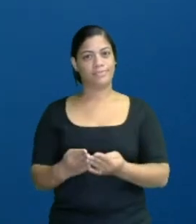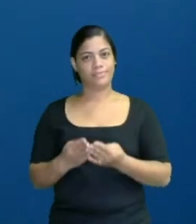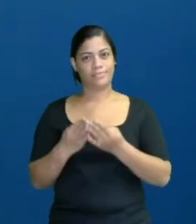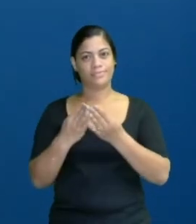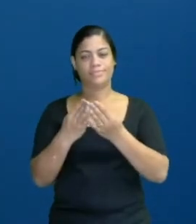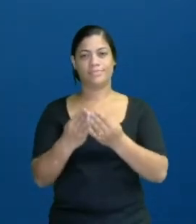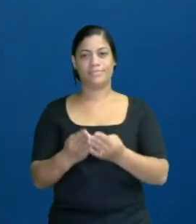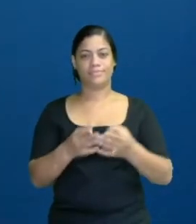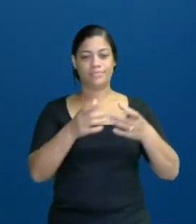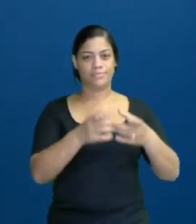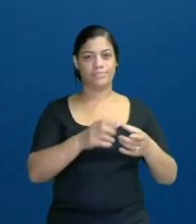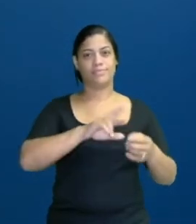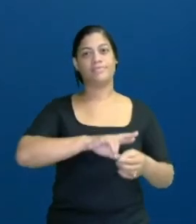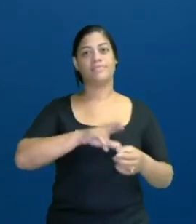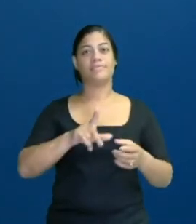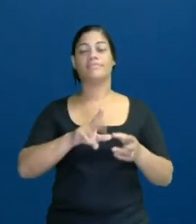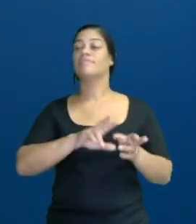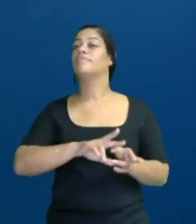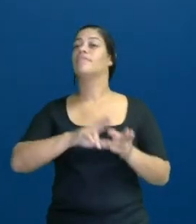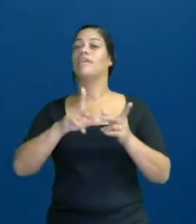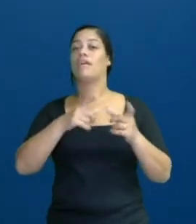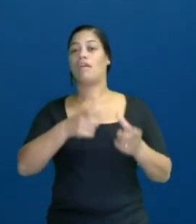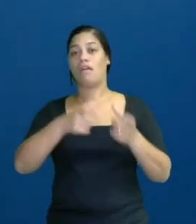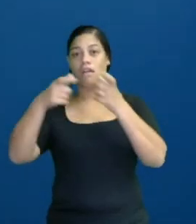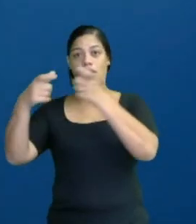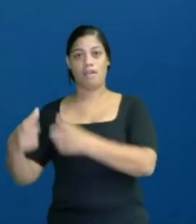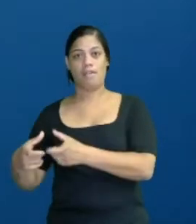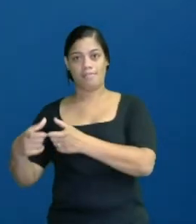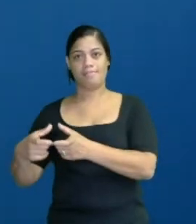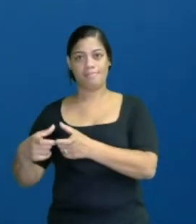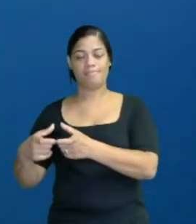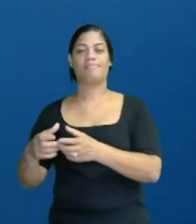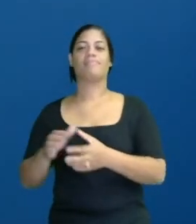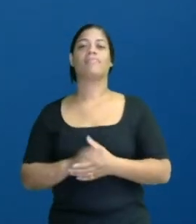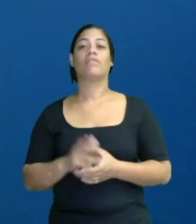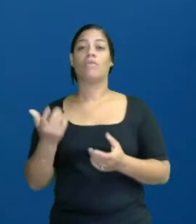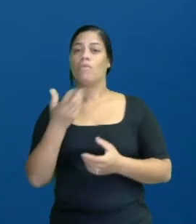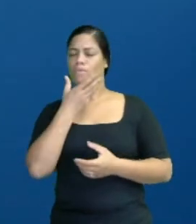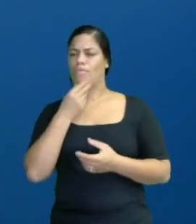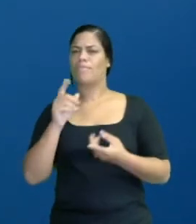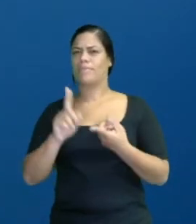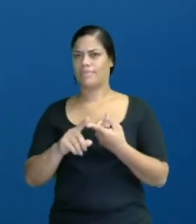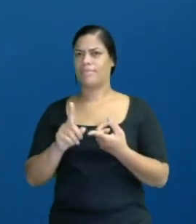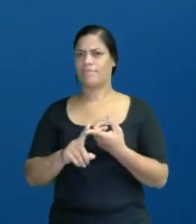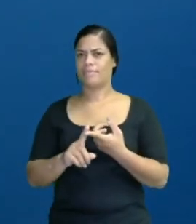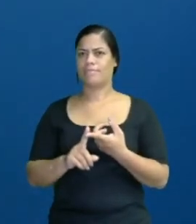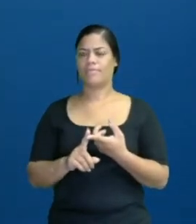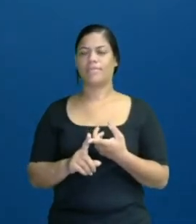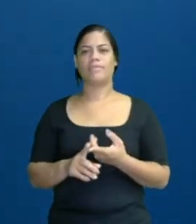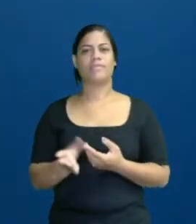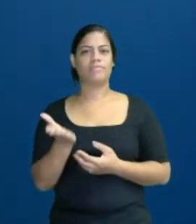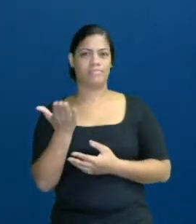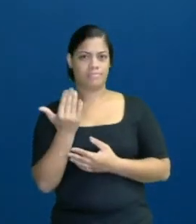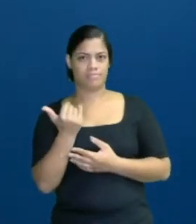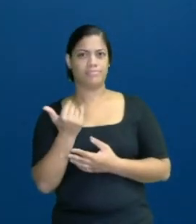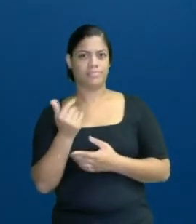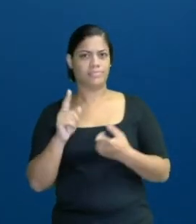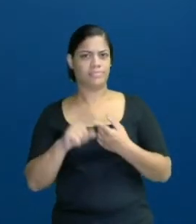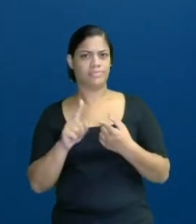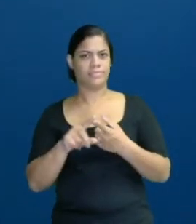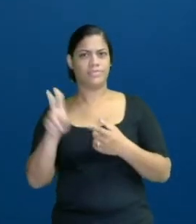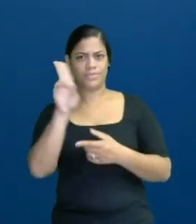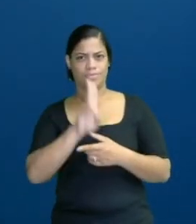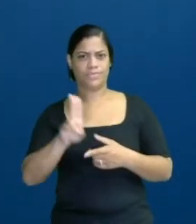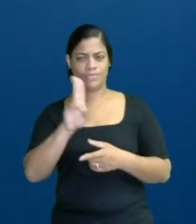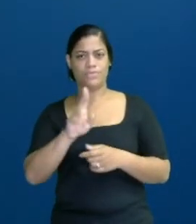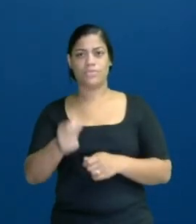de transporte, né, fluvial. A gente vai ter que o homem também tira muitas vezes o seu alimento dali,